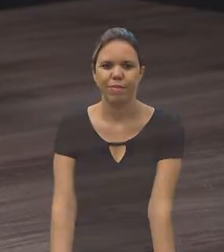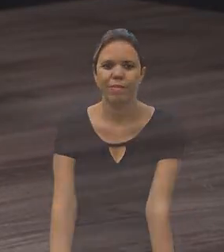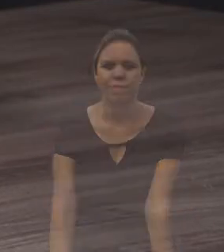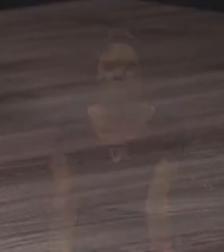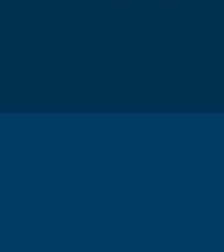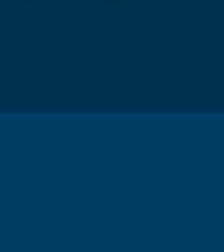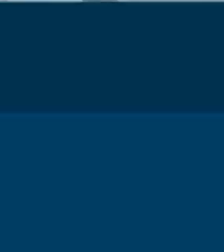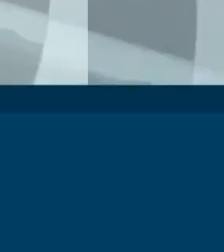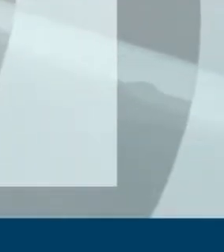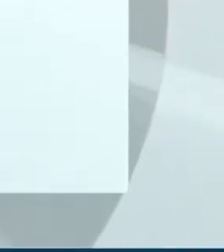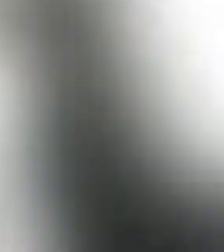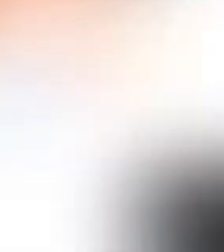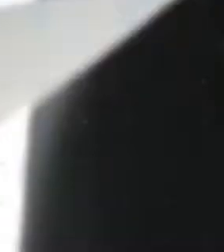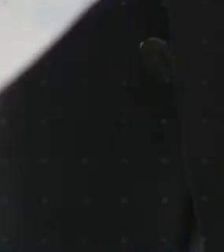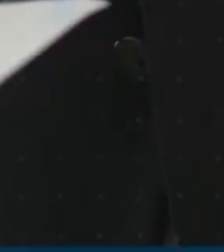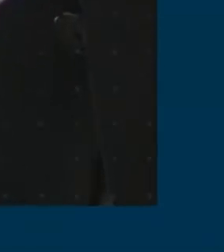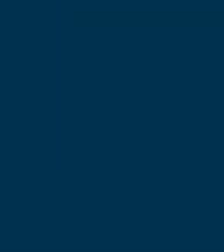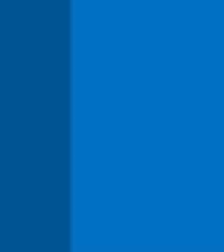já.